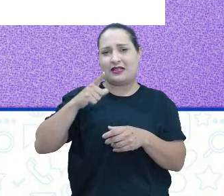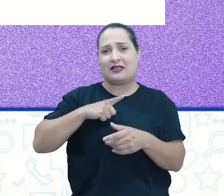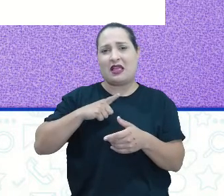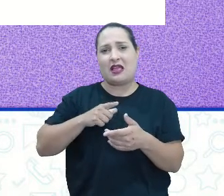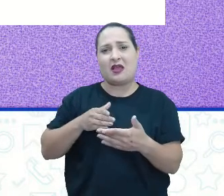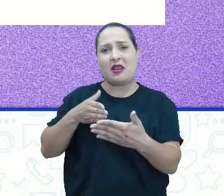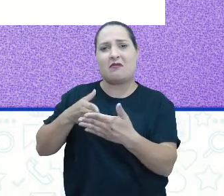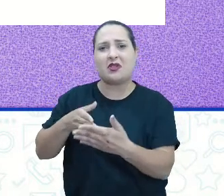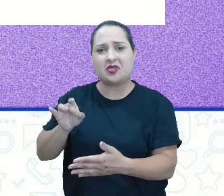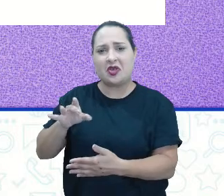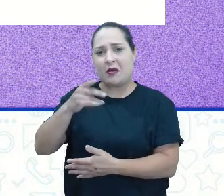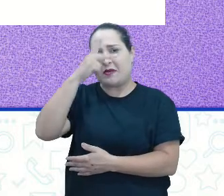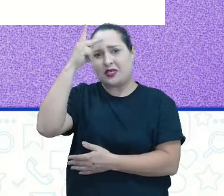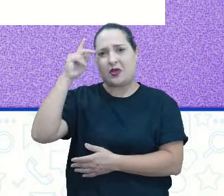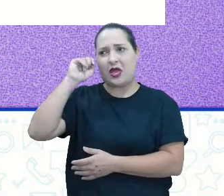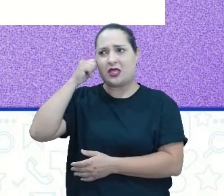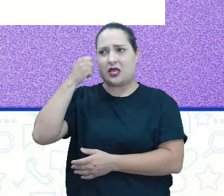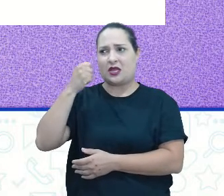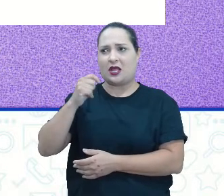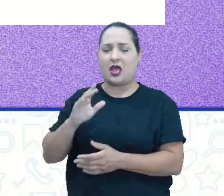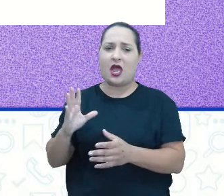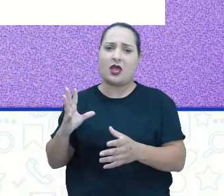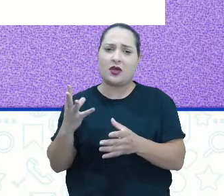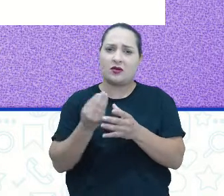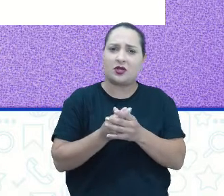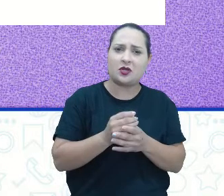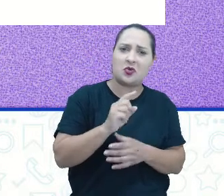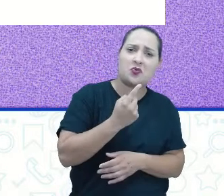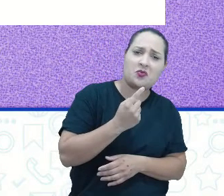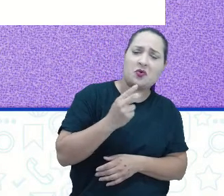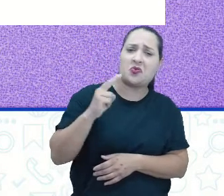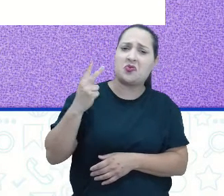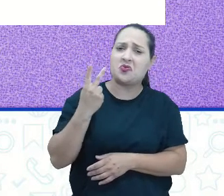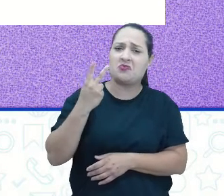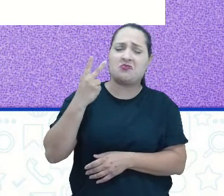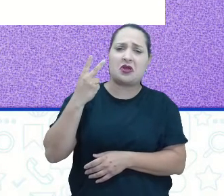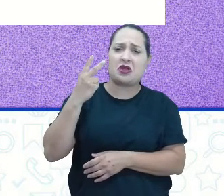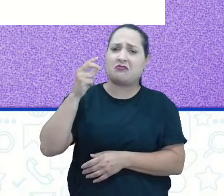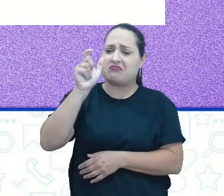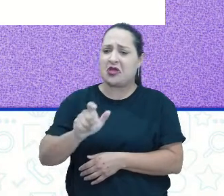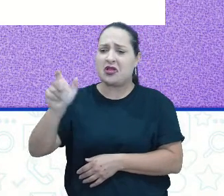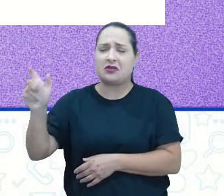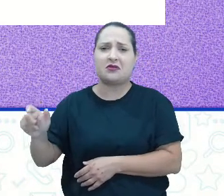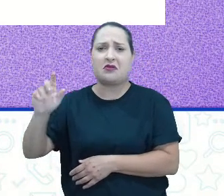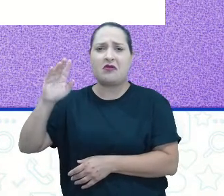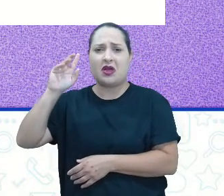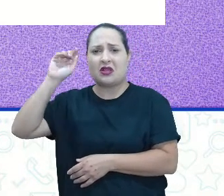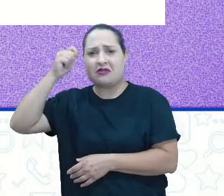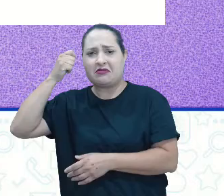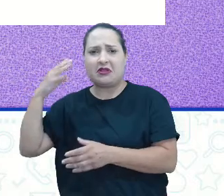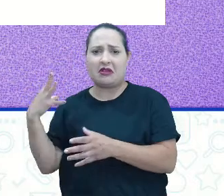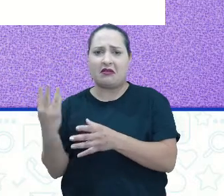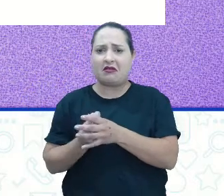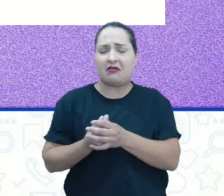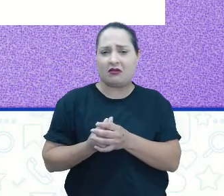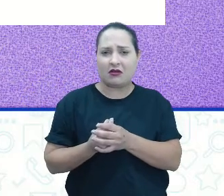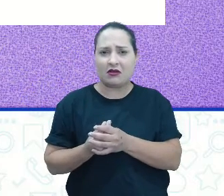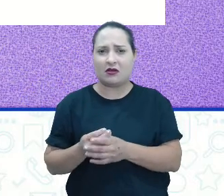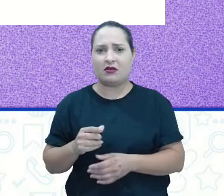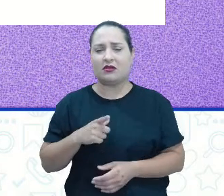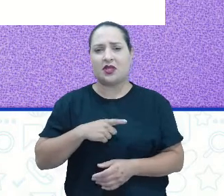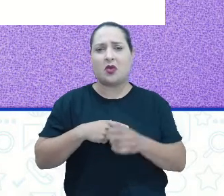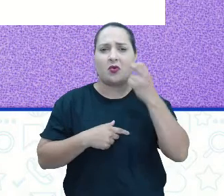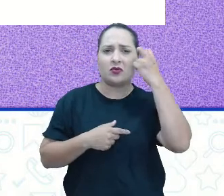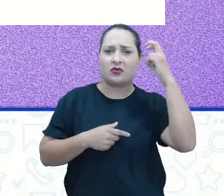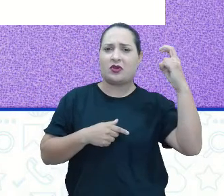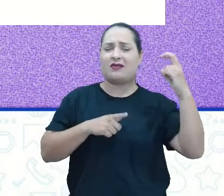negras, né? A inclusão de uma ou outra pessoa negra. Quando há uma multiplicidade cultural muito maior que isso. E